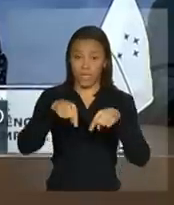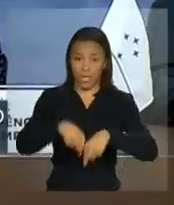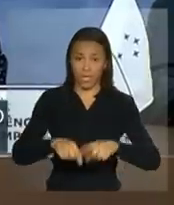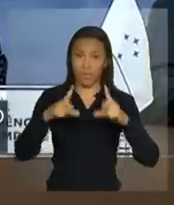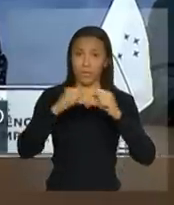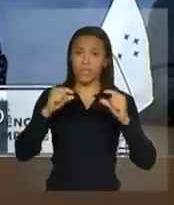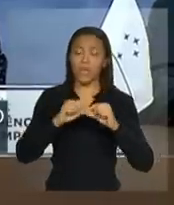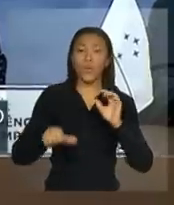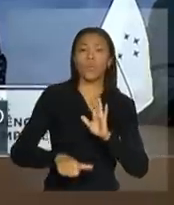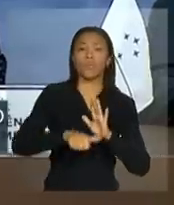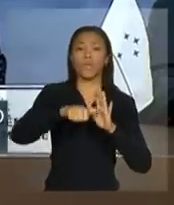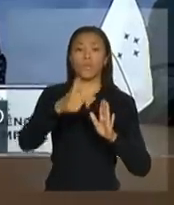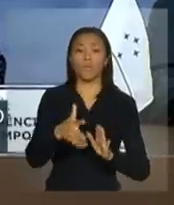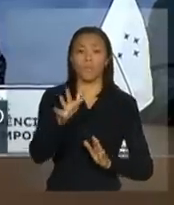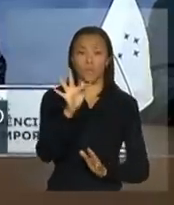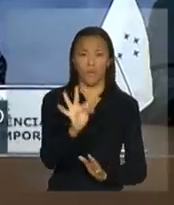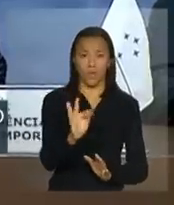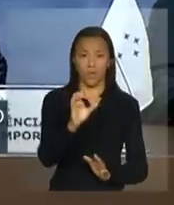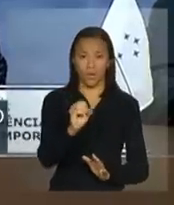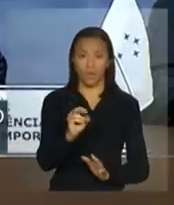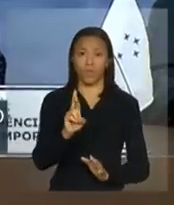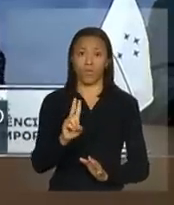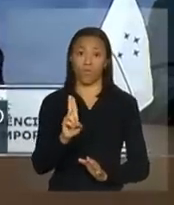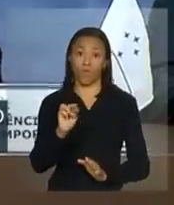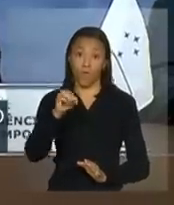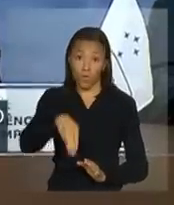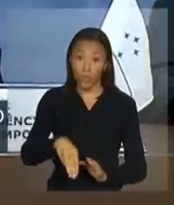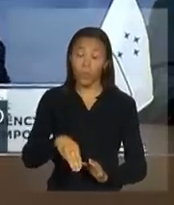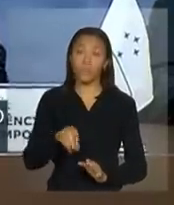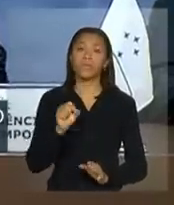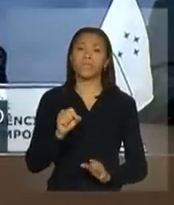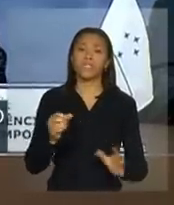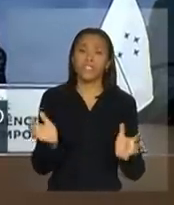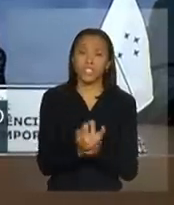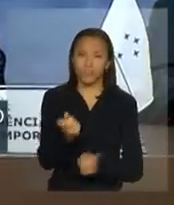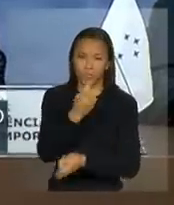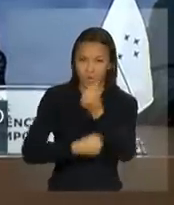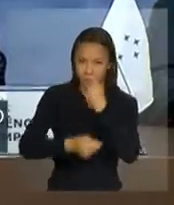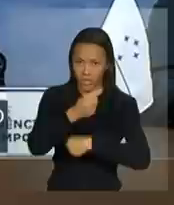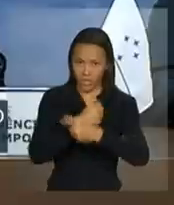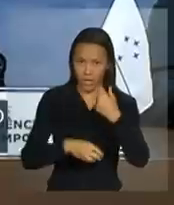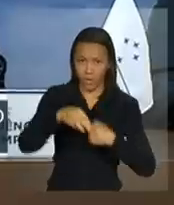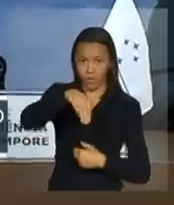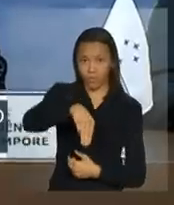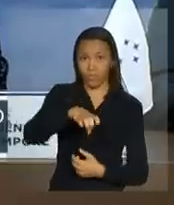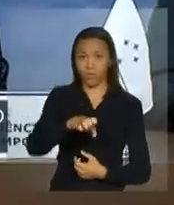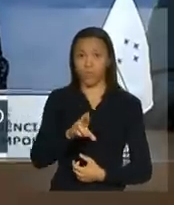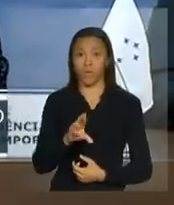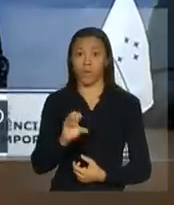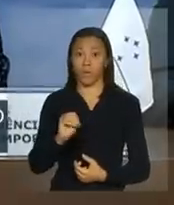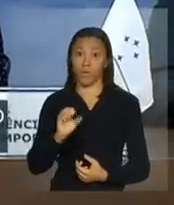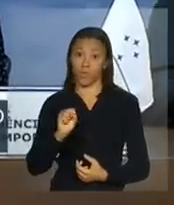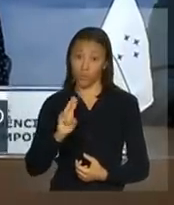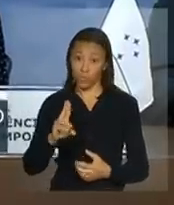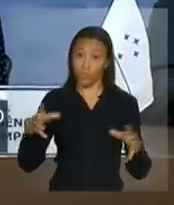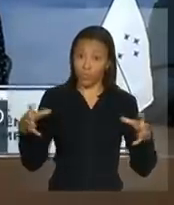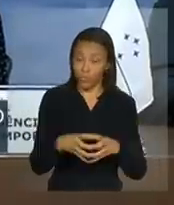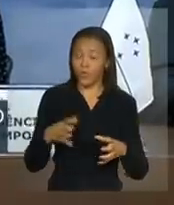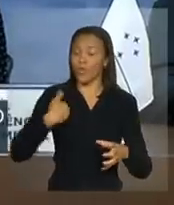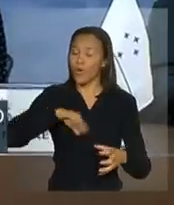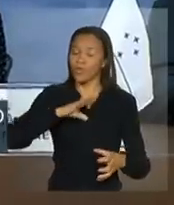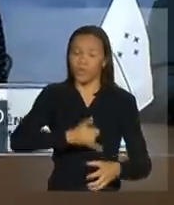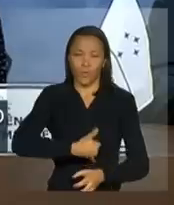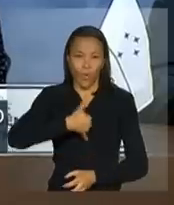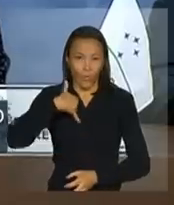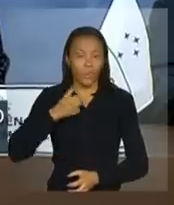o primeiro Fórum Empresarial do Mercosul. Temos muito orgulho dessa iniciativa e esperamos vê-la reeditada